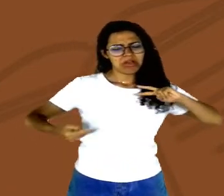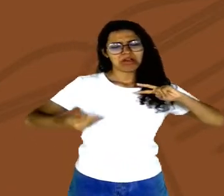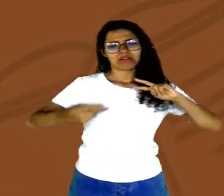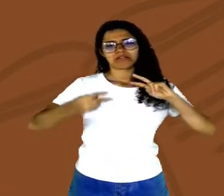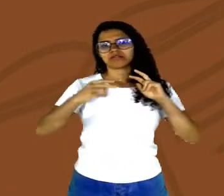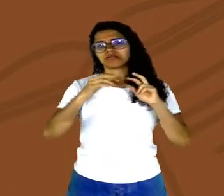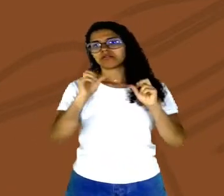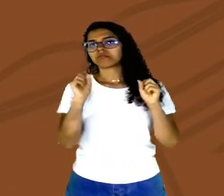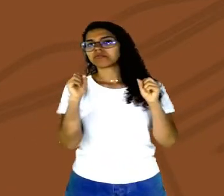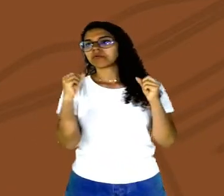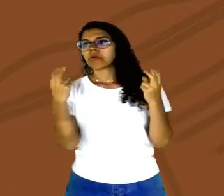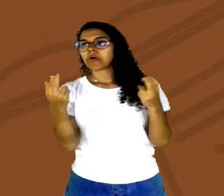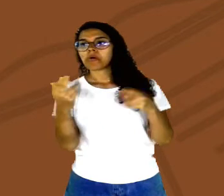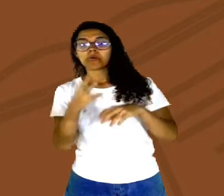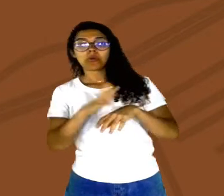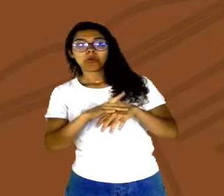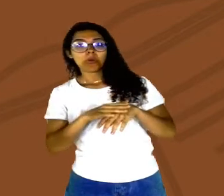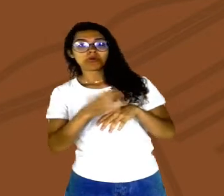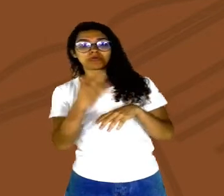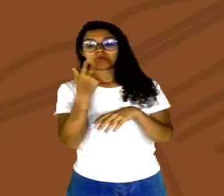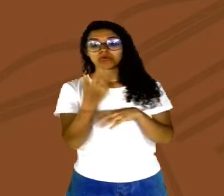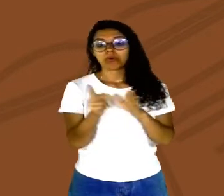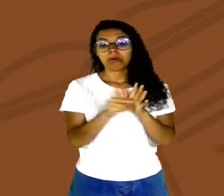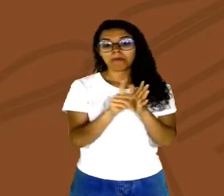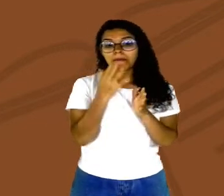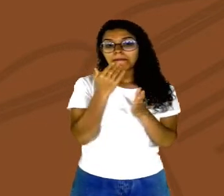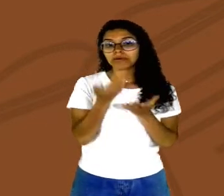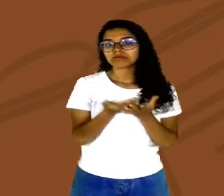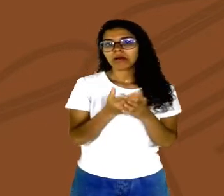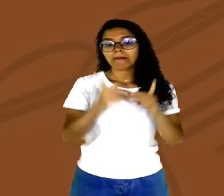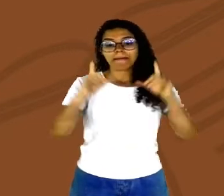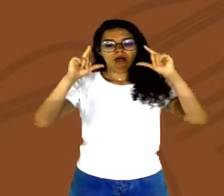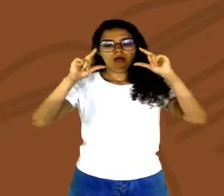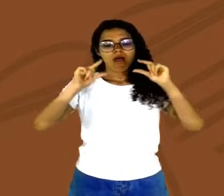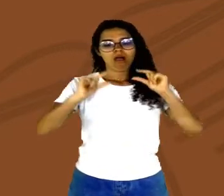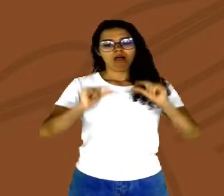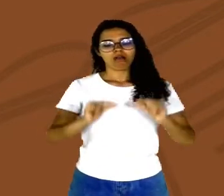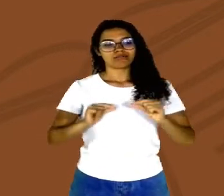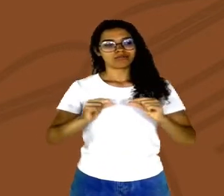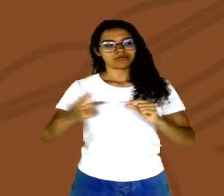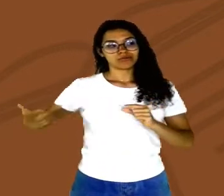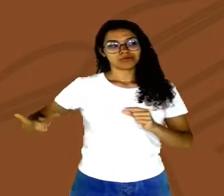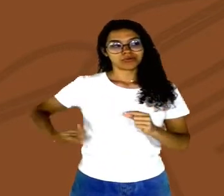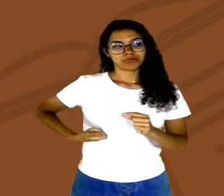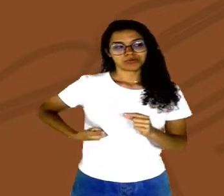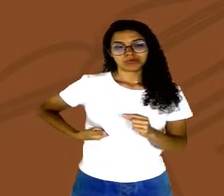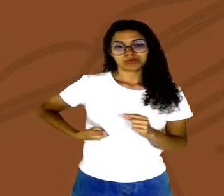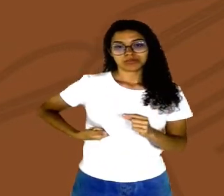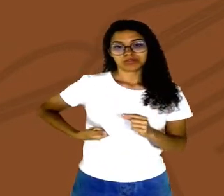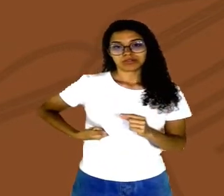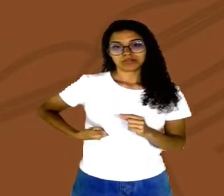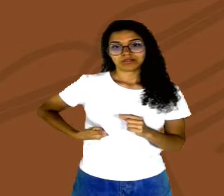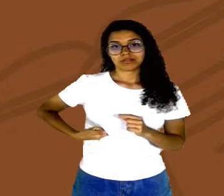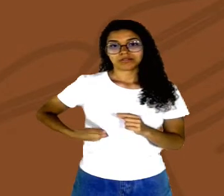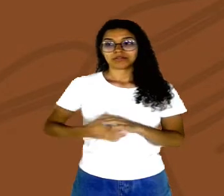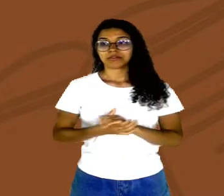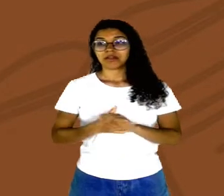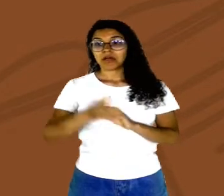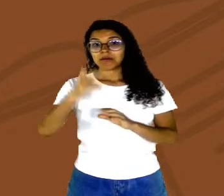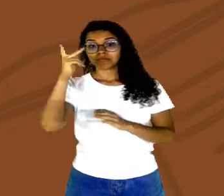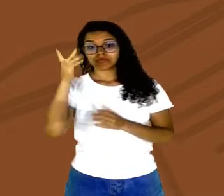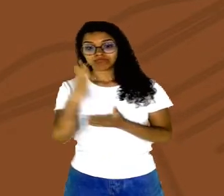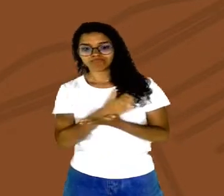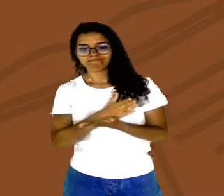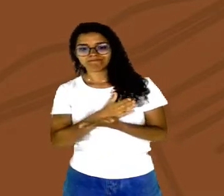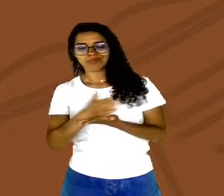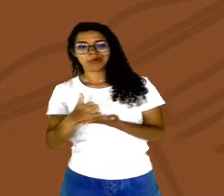questões relacionadas à nutrição, ela diminui a produção de insulina. Essas pessoas começam a apresentar um quadro aí de diabetes.